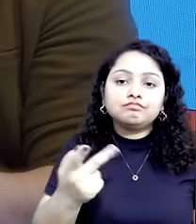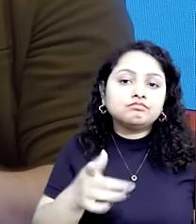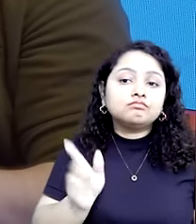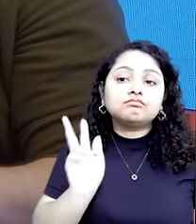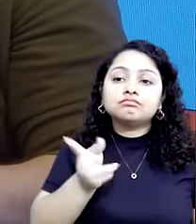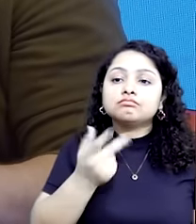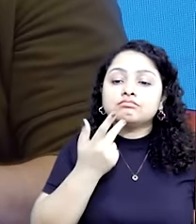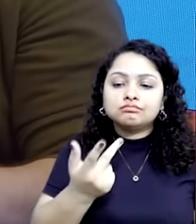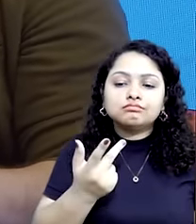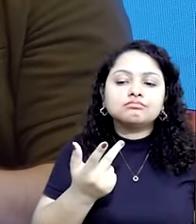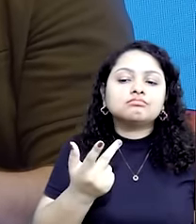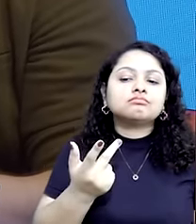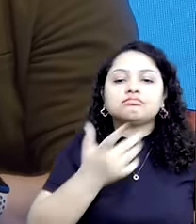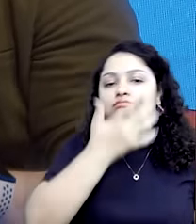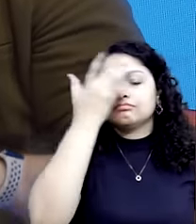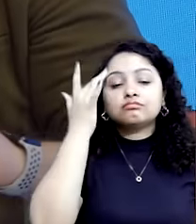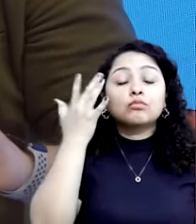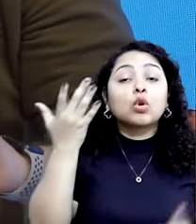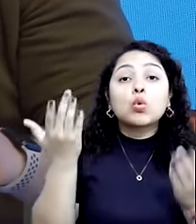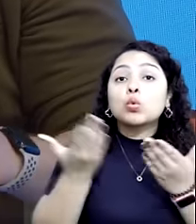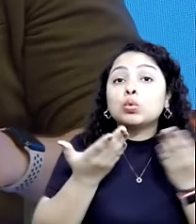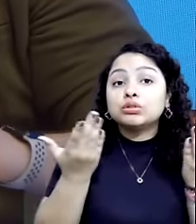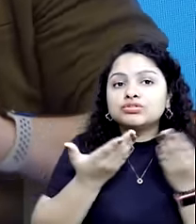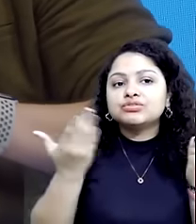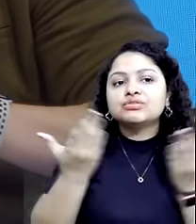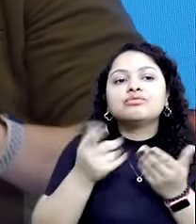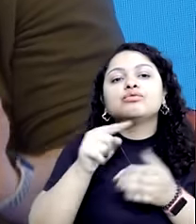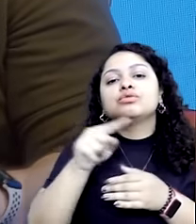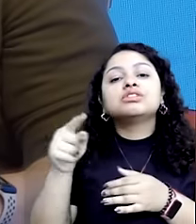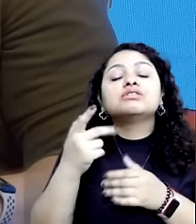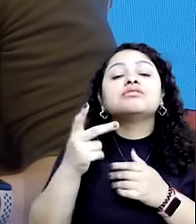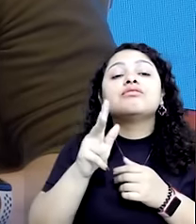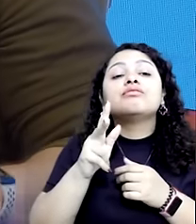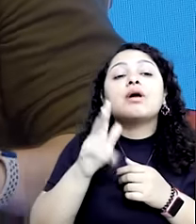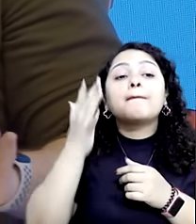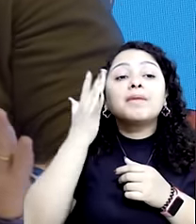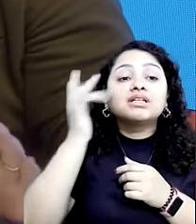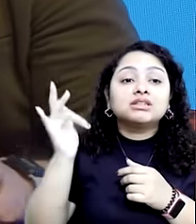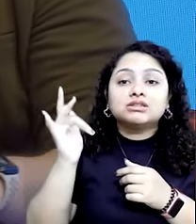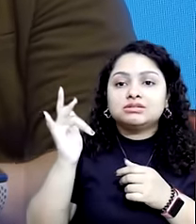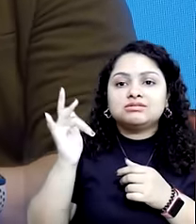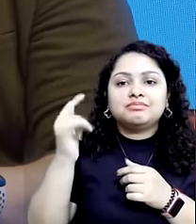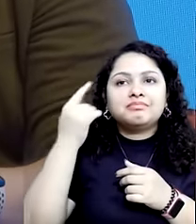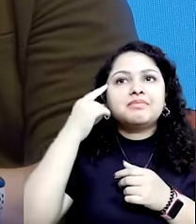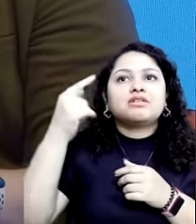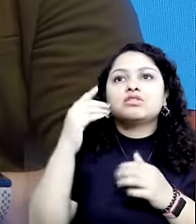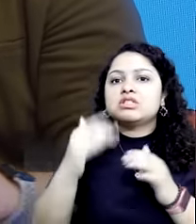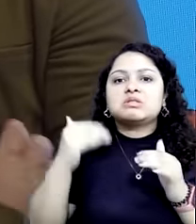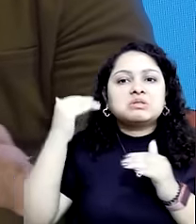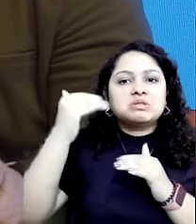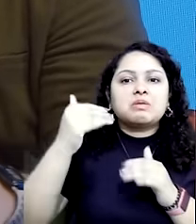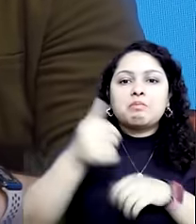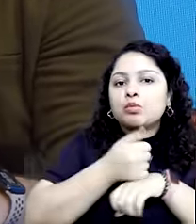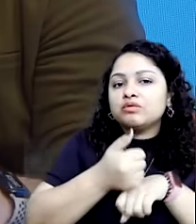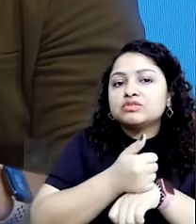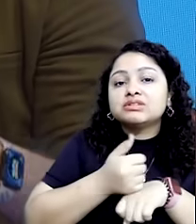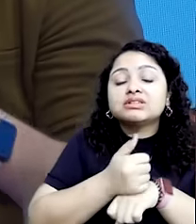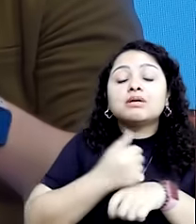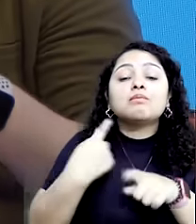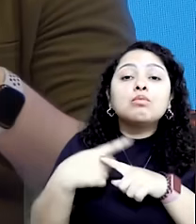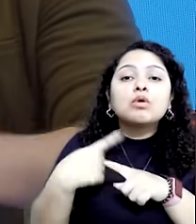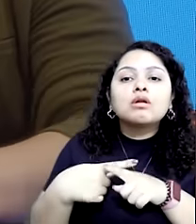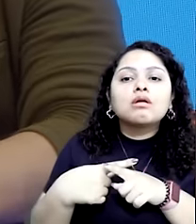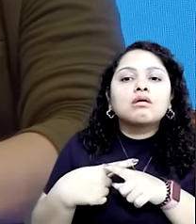eu sempre brinco sabe Kate eu falo pro pessoal falar assim ó hoje vocês vão sair daqui amanhã todo mundo vai achar que você tá pro tá profissional porque você